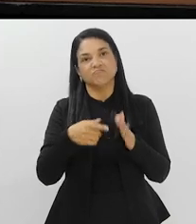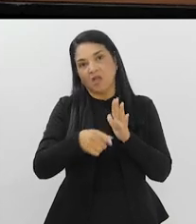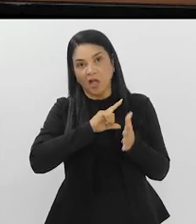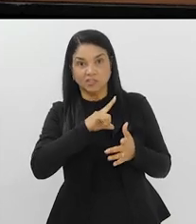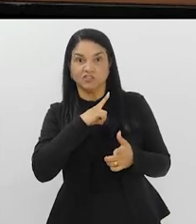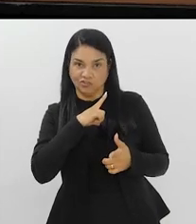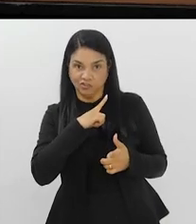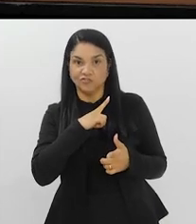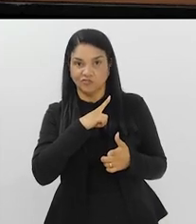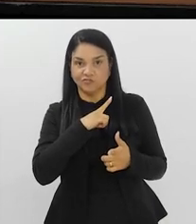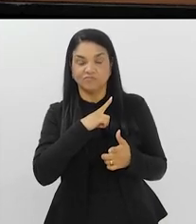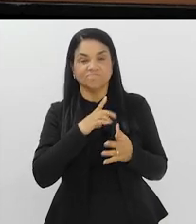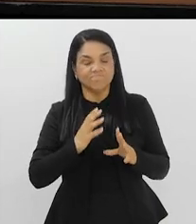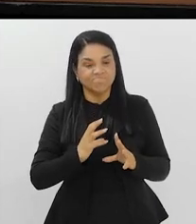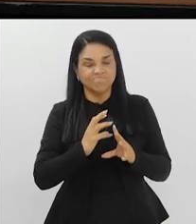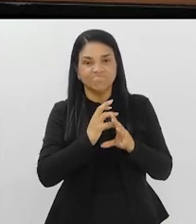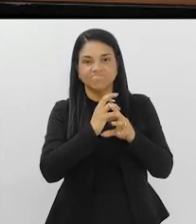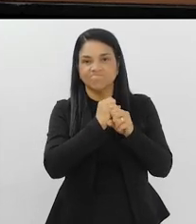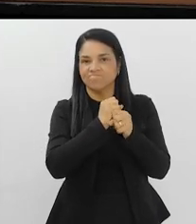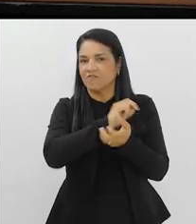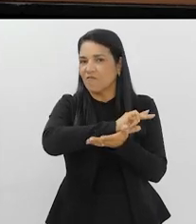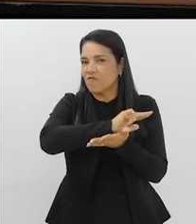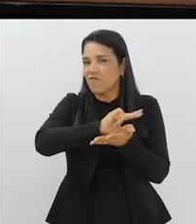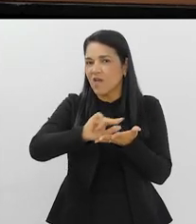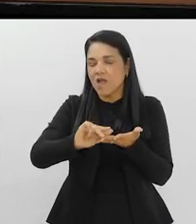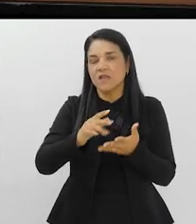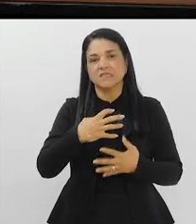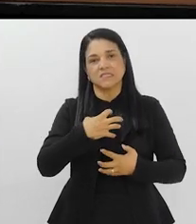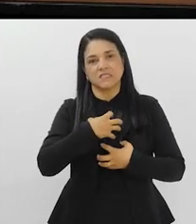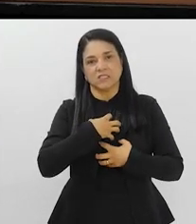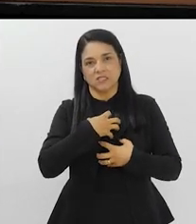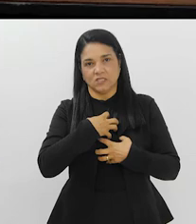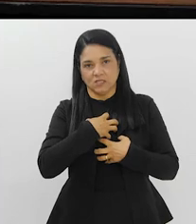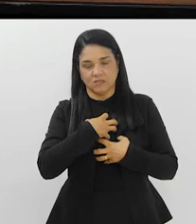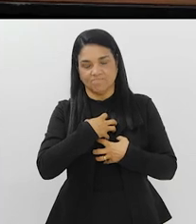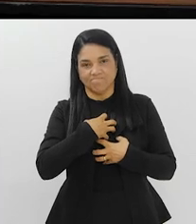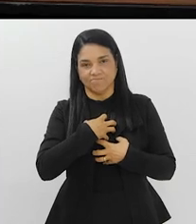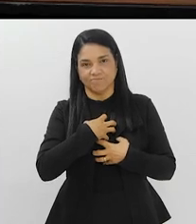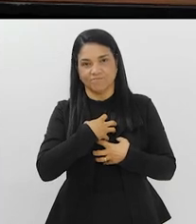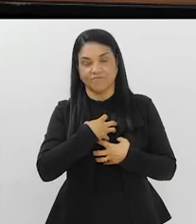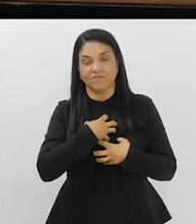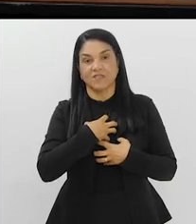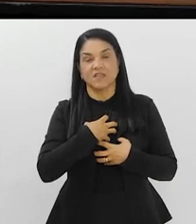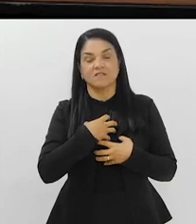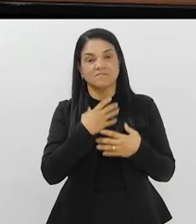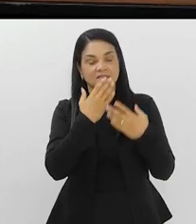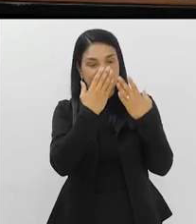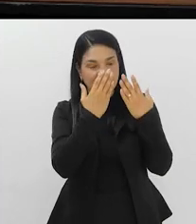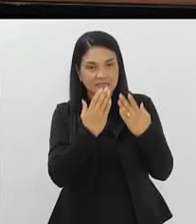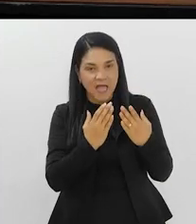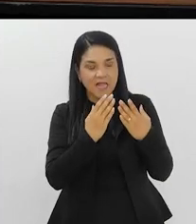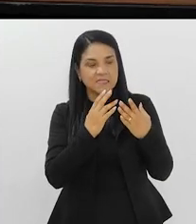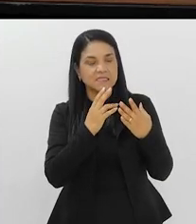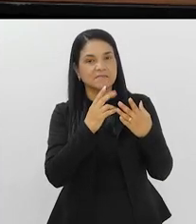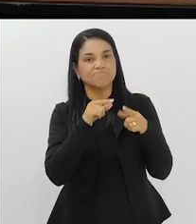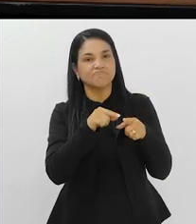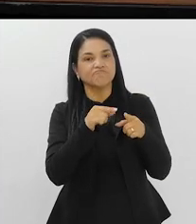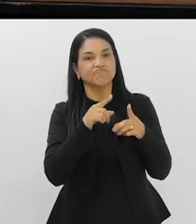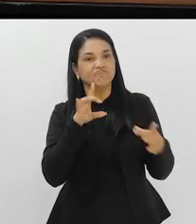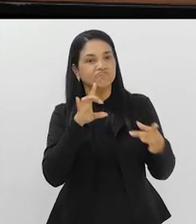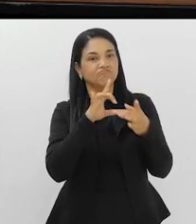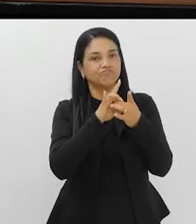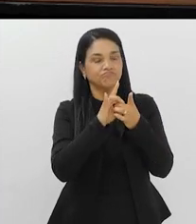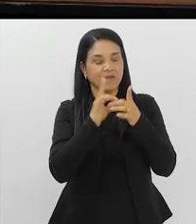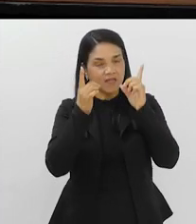teria prazer, né? Vai se somando uma série de outros sintomas que são lidos em última análise como sintomas ligados